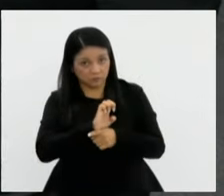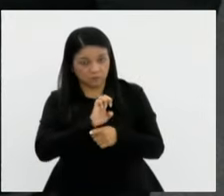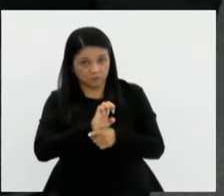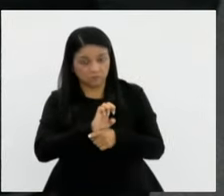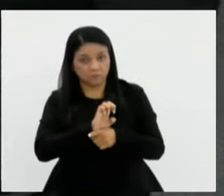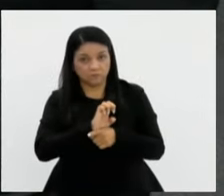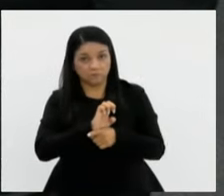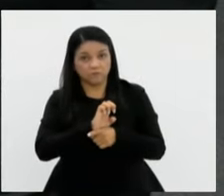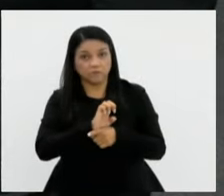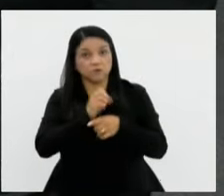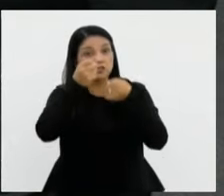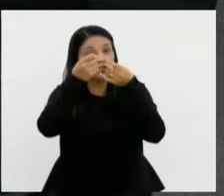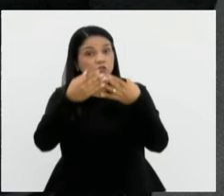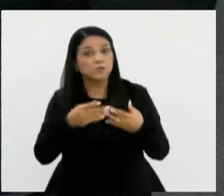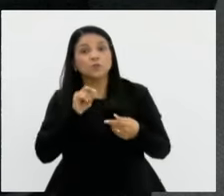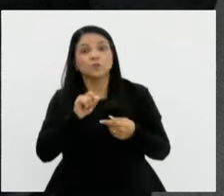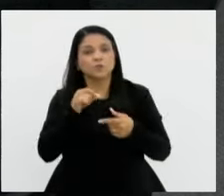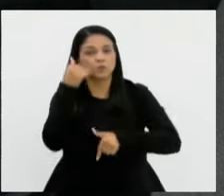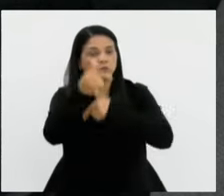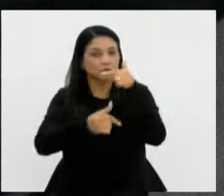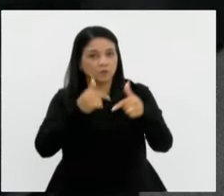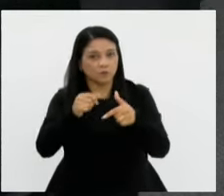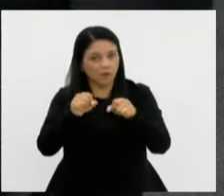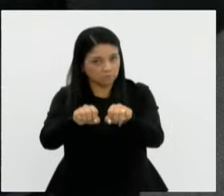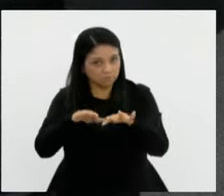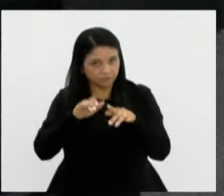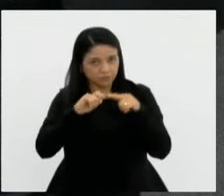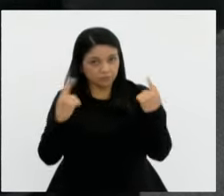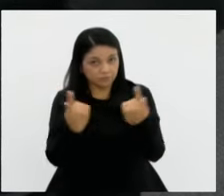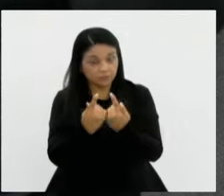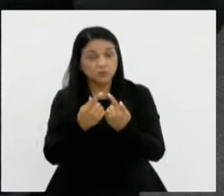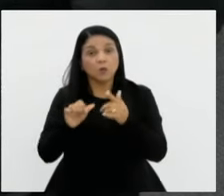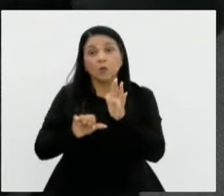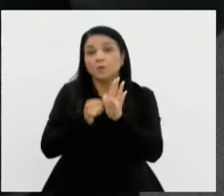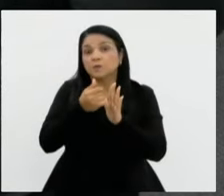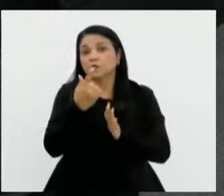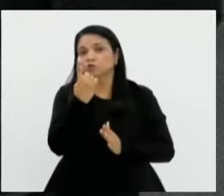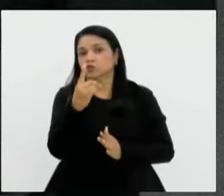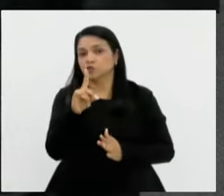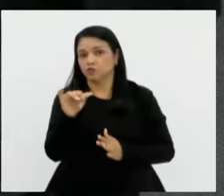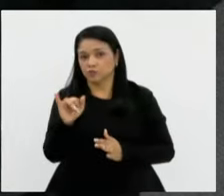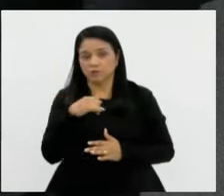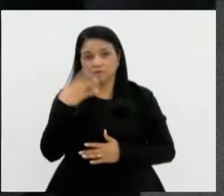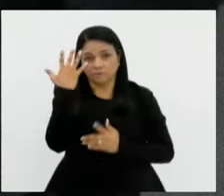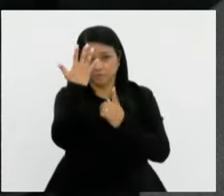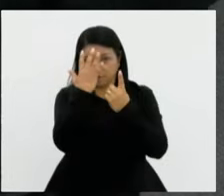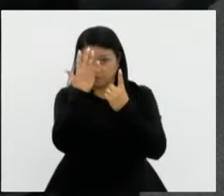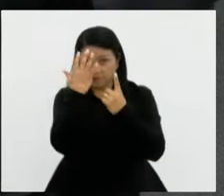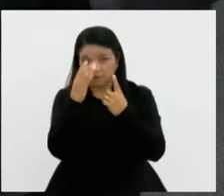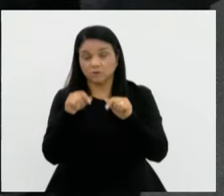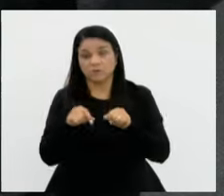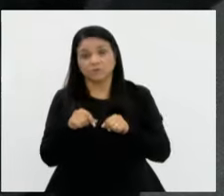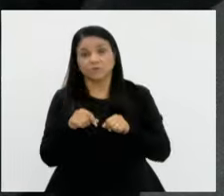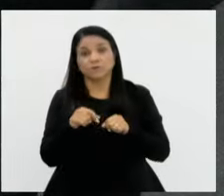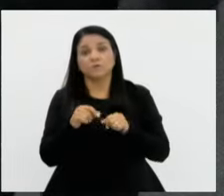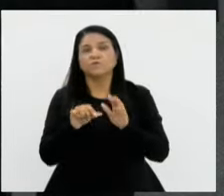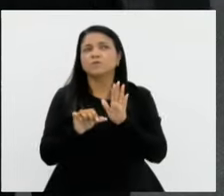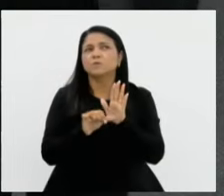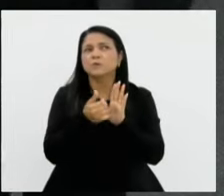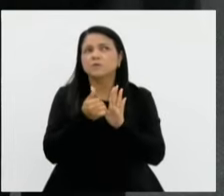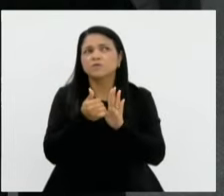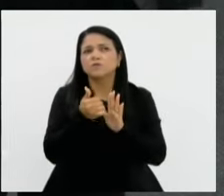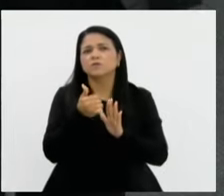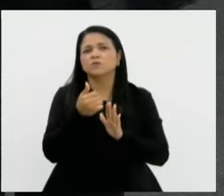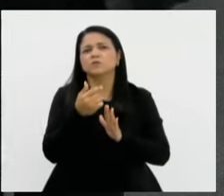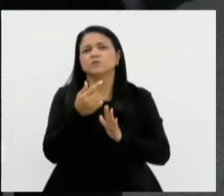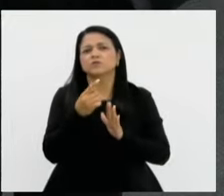Constituição do Estado fala que os trabalhos legislativos reiniciam no primeiro dia útil de fevereiro. Primeiro dia útil de fevereiro foi na